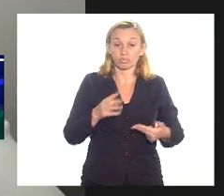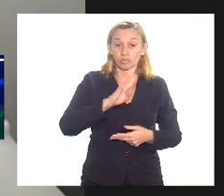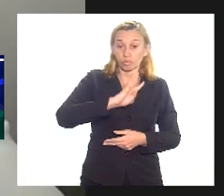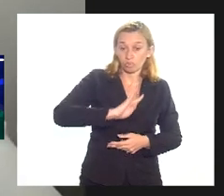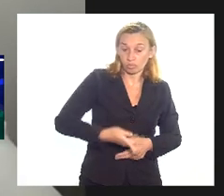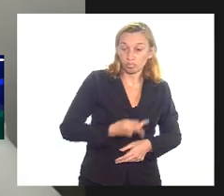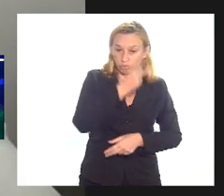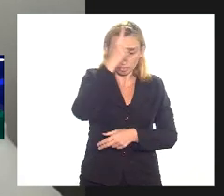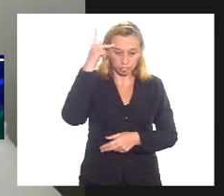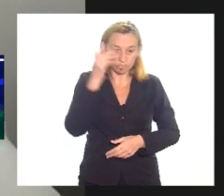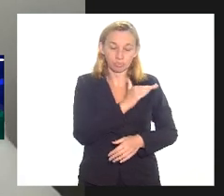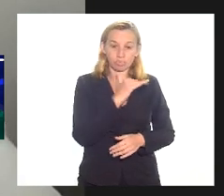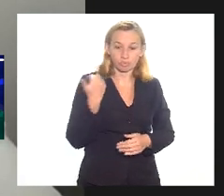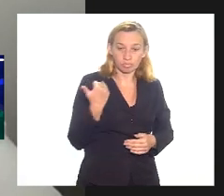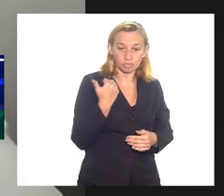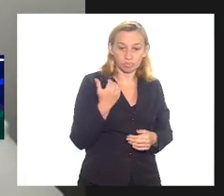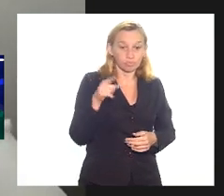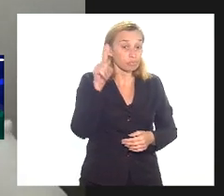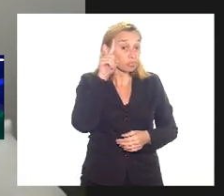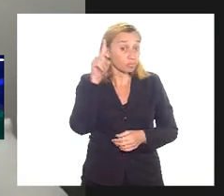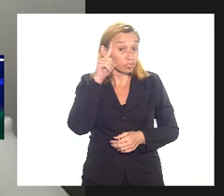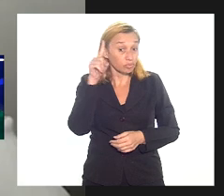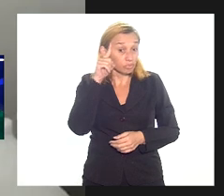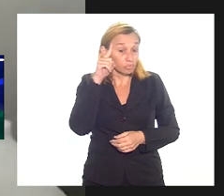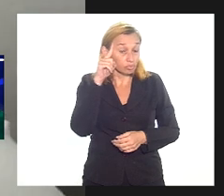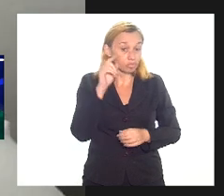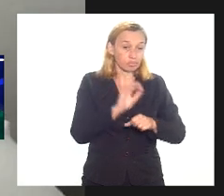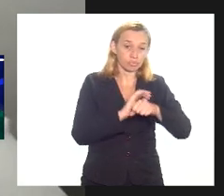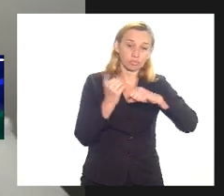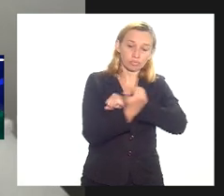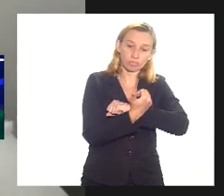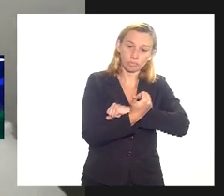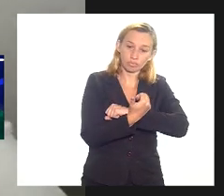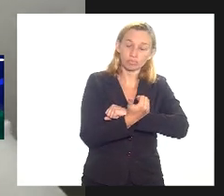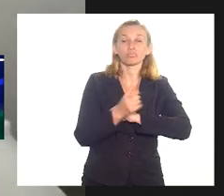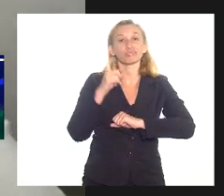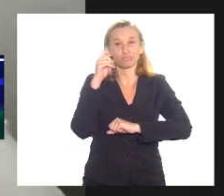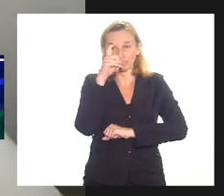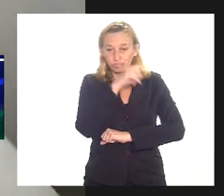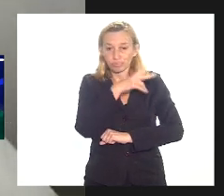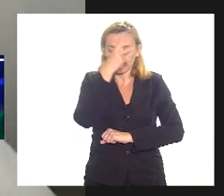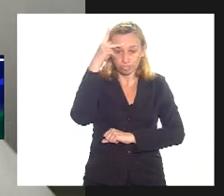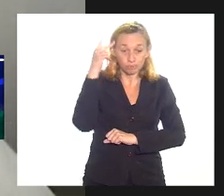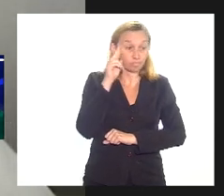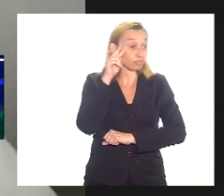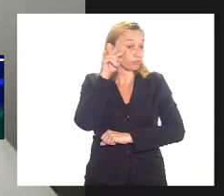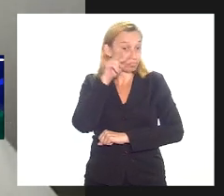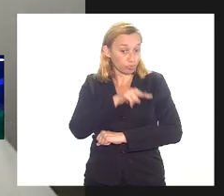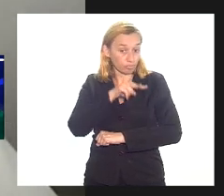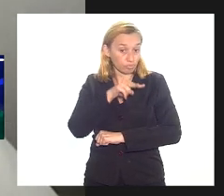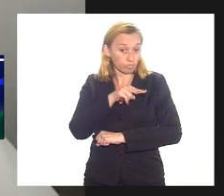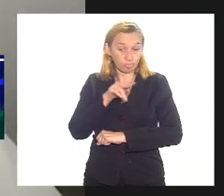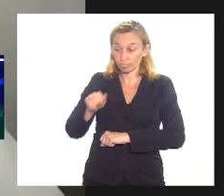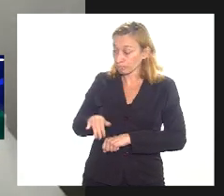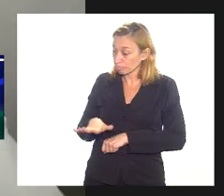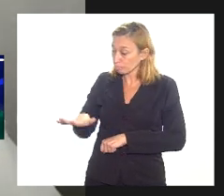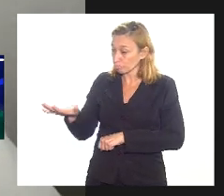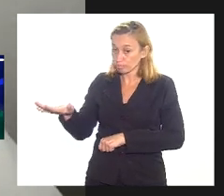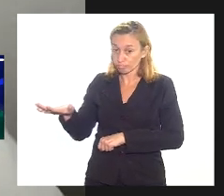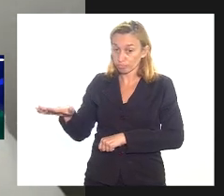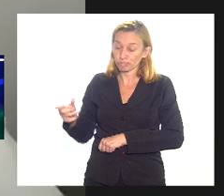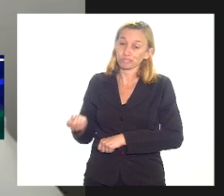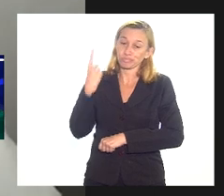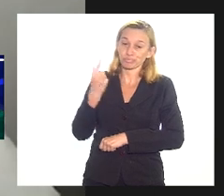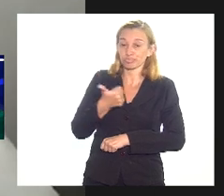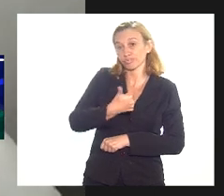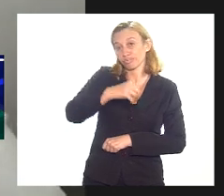mil pessoas mortas diariamente com a Covid-19, dificilmente as pessoas vão olhar para a favela e para a periferia e estranhar